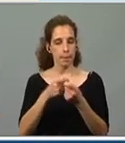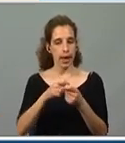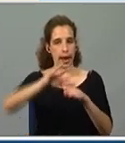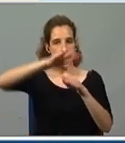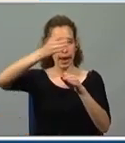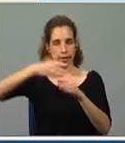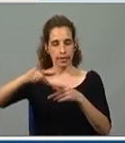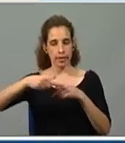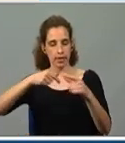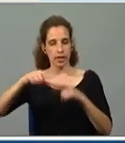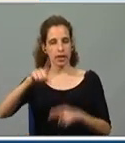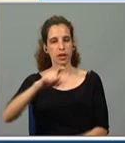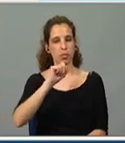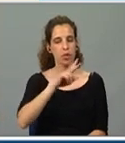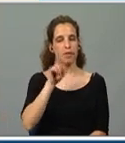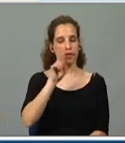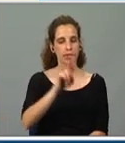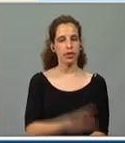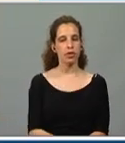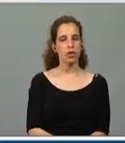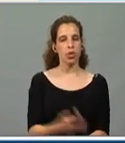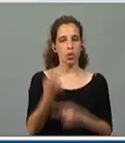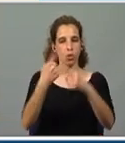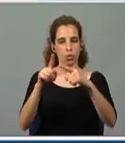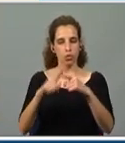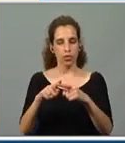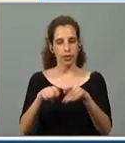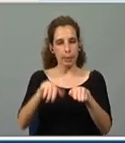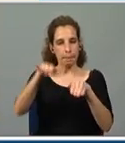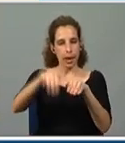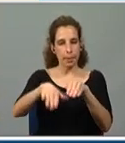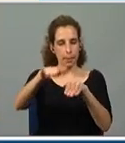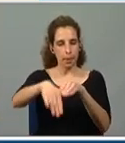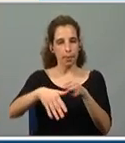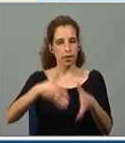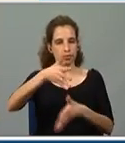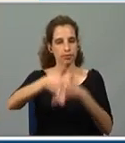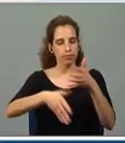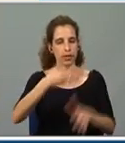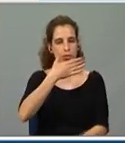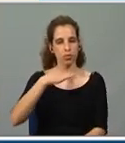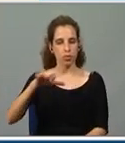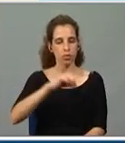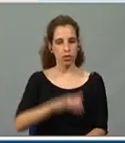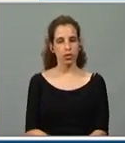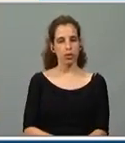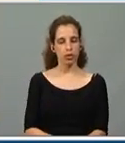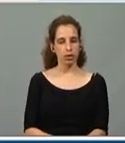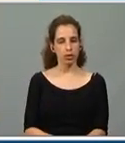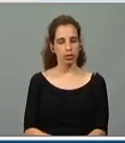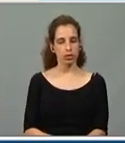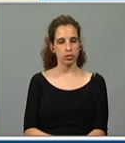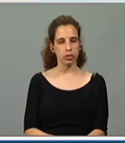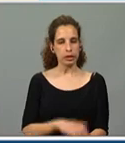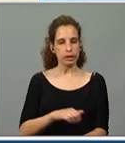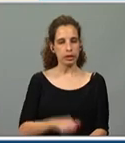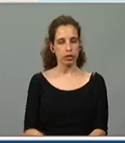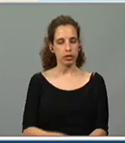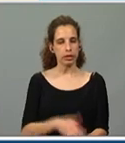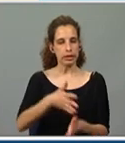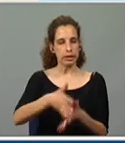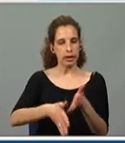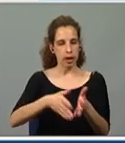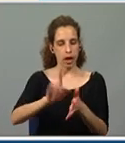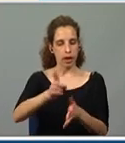e neste museu onde podemos ver os diferentes passos de fabrico do azeite, desde o triturar nos moinhos, nas